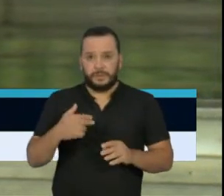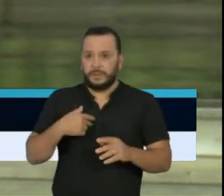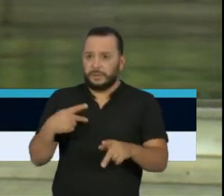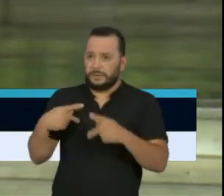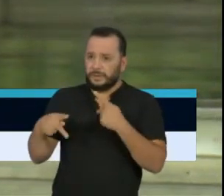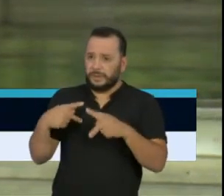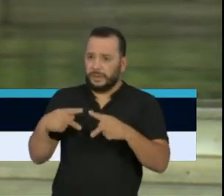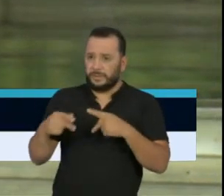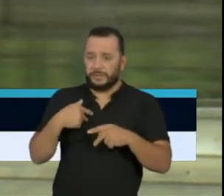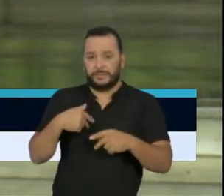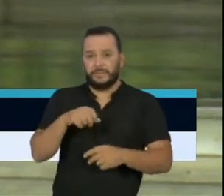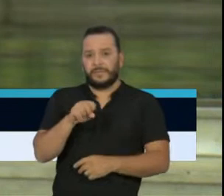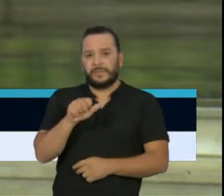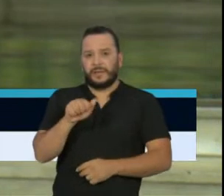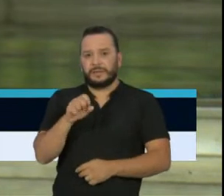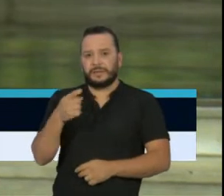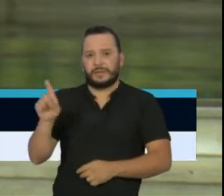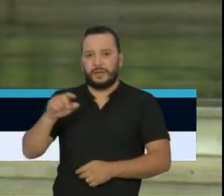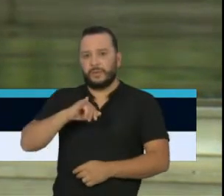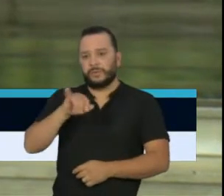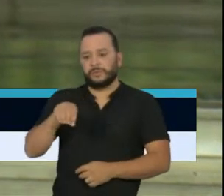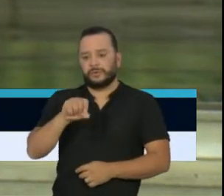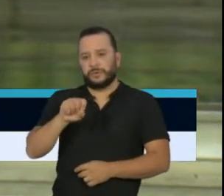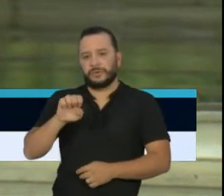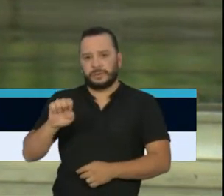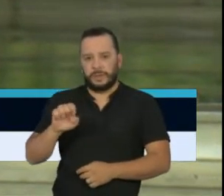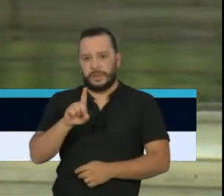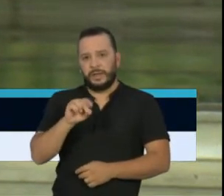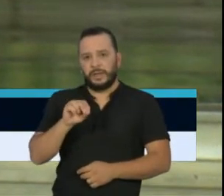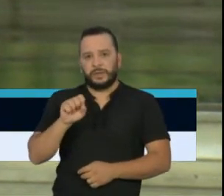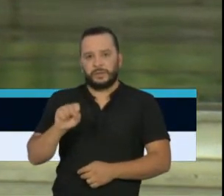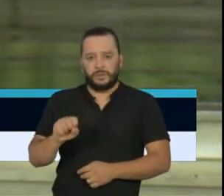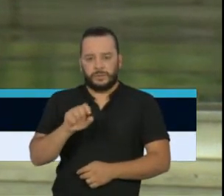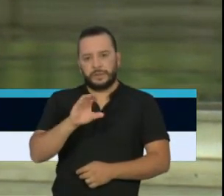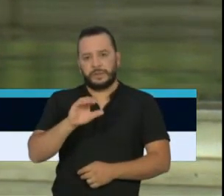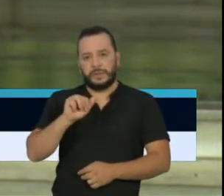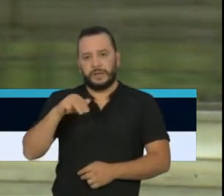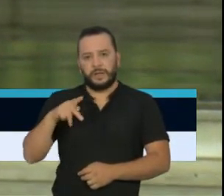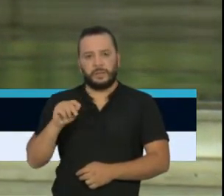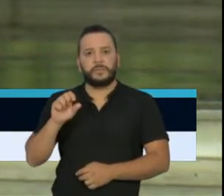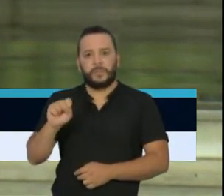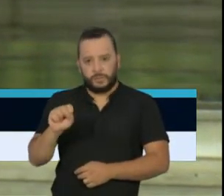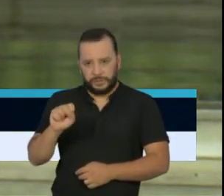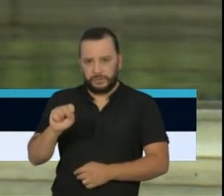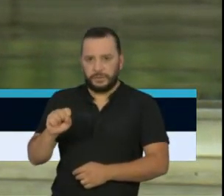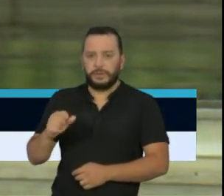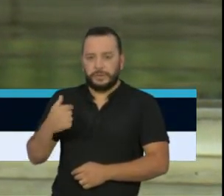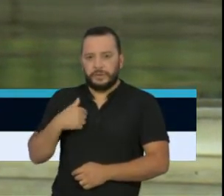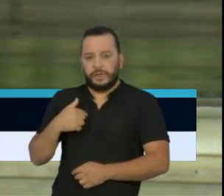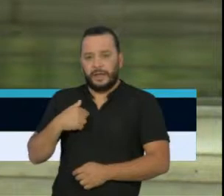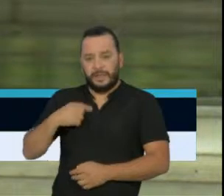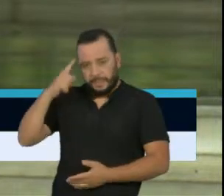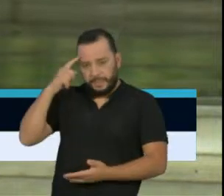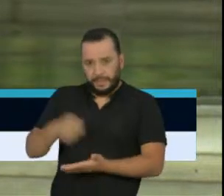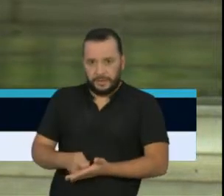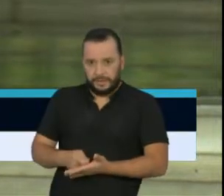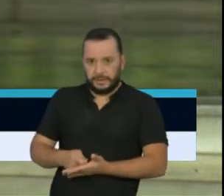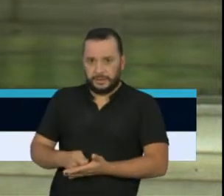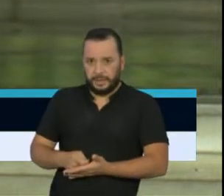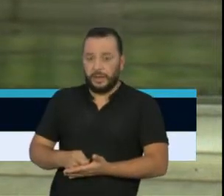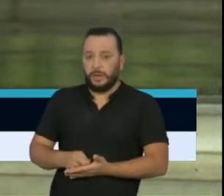apenas esclarecer, a decisão não foi do Ministério Público, foi da Justiça, foi o Tribunal de Justiça, foi